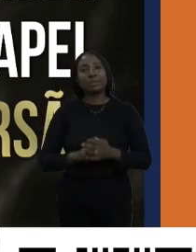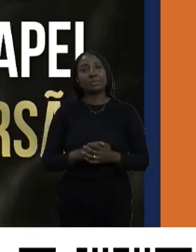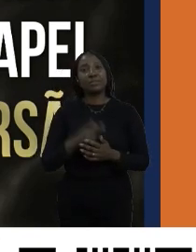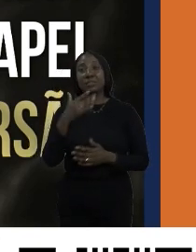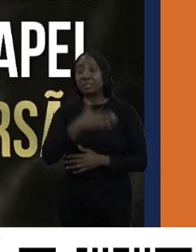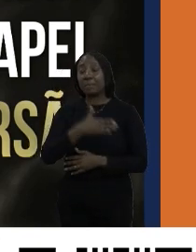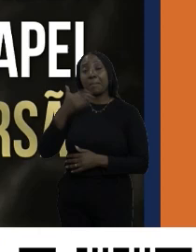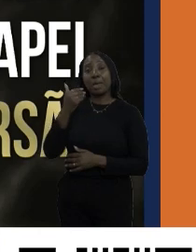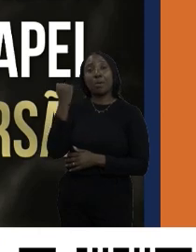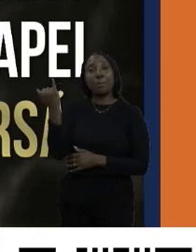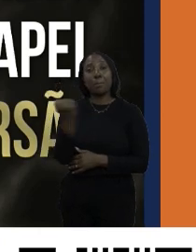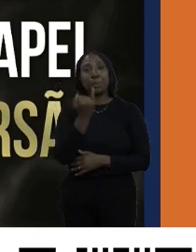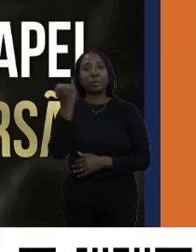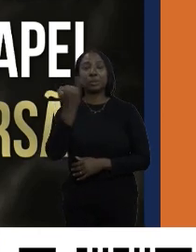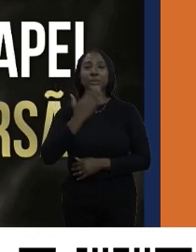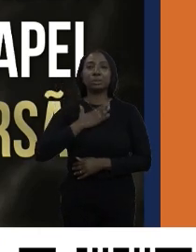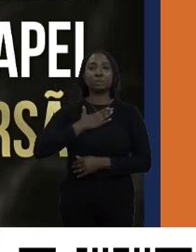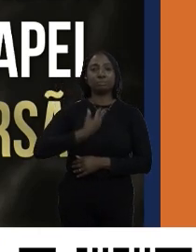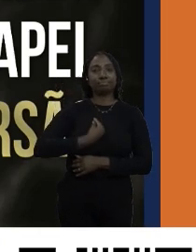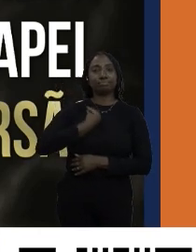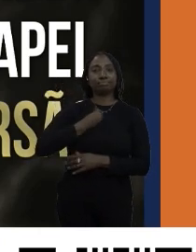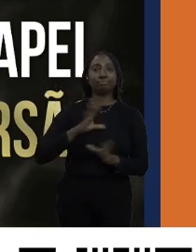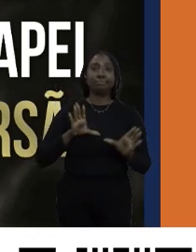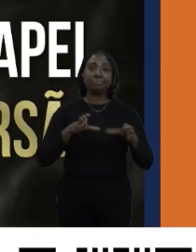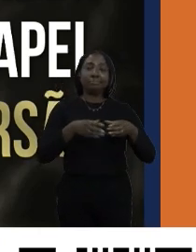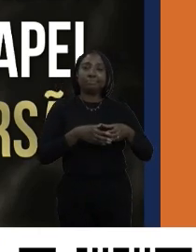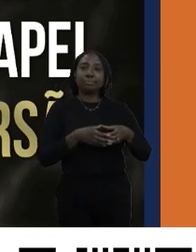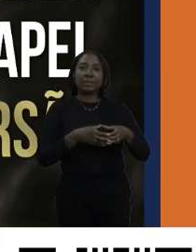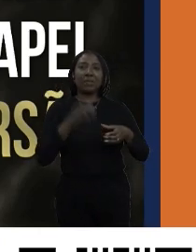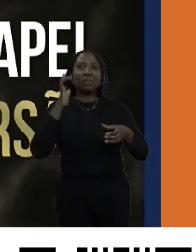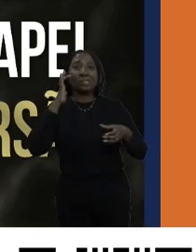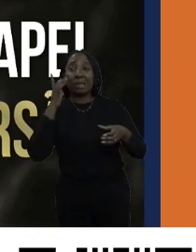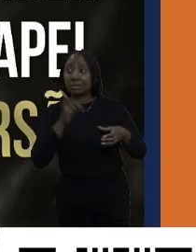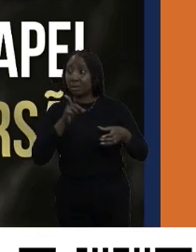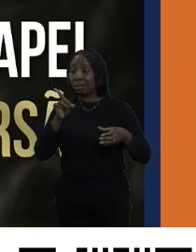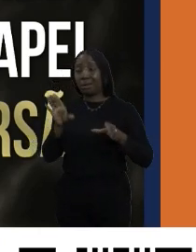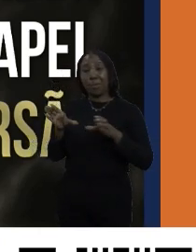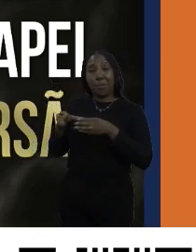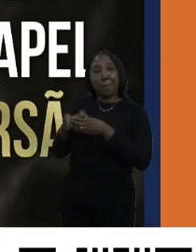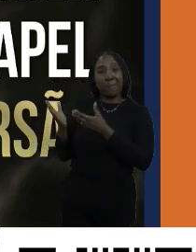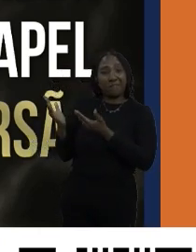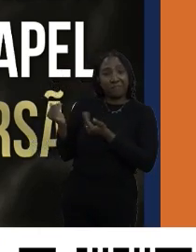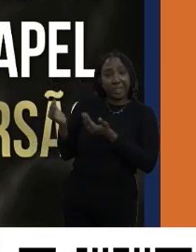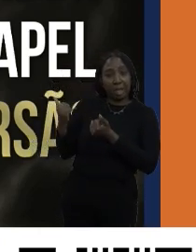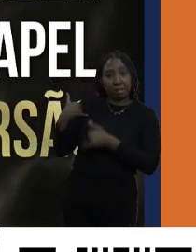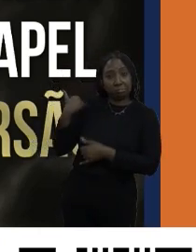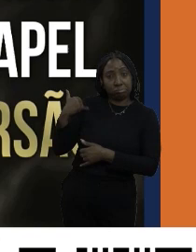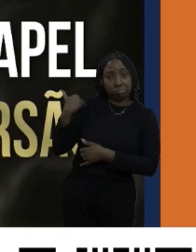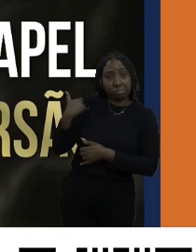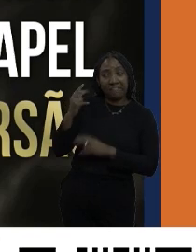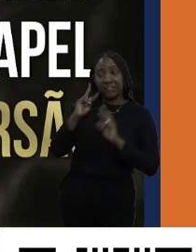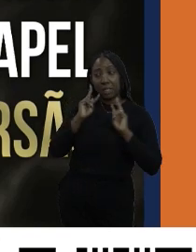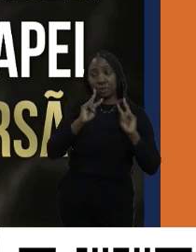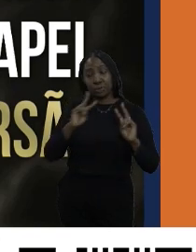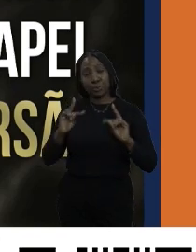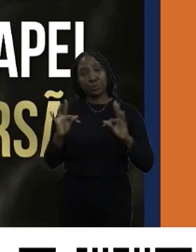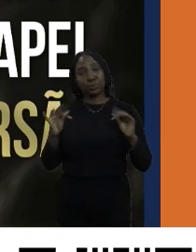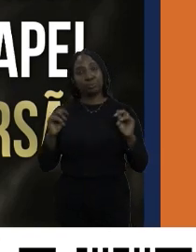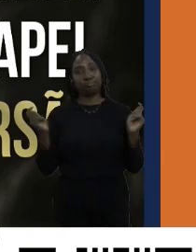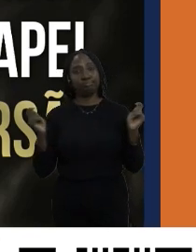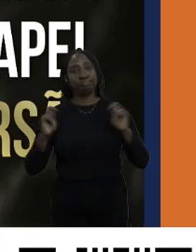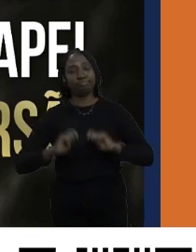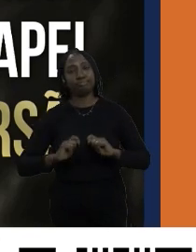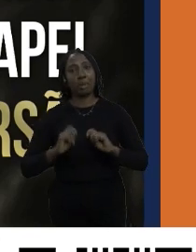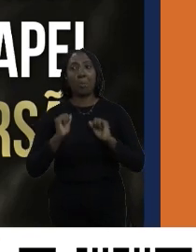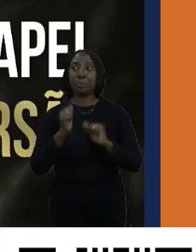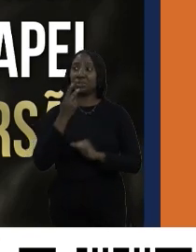é um dos caras mais importantes aqui pra mim. Você acha que um moleque de 20 anos não está de olho em você, de tudo que você está fazendo? Eu falei,